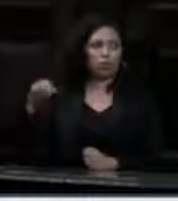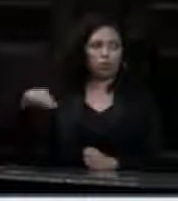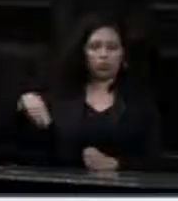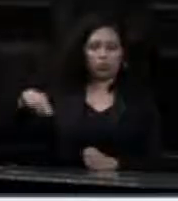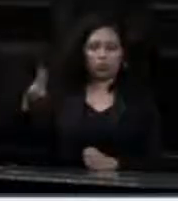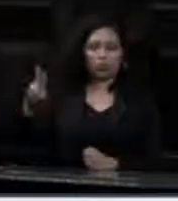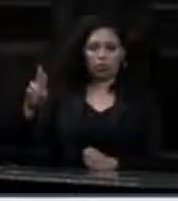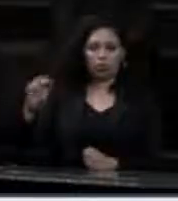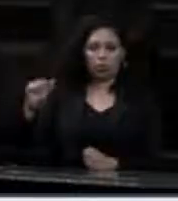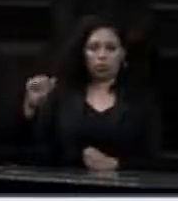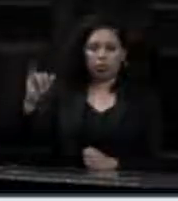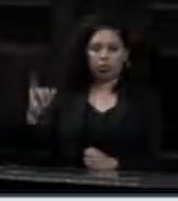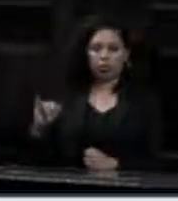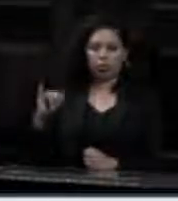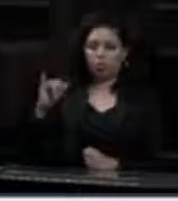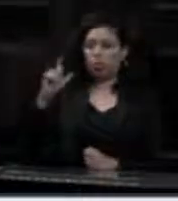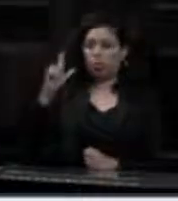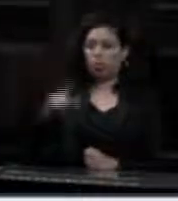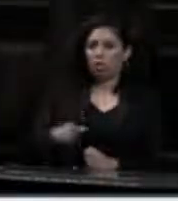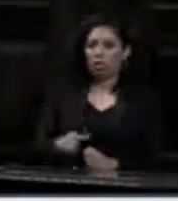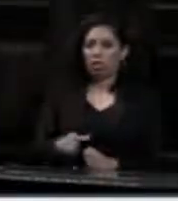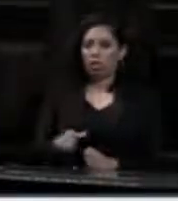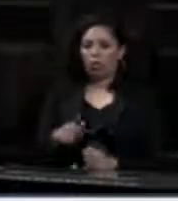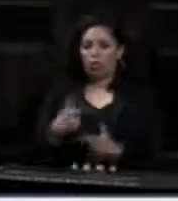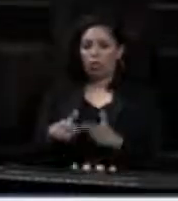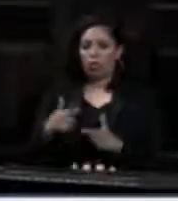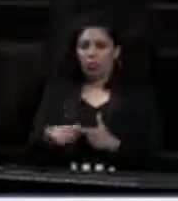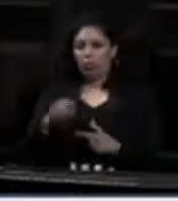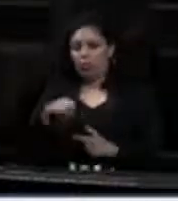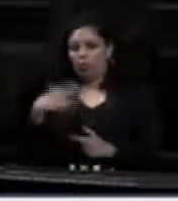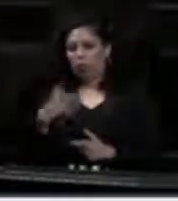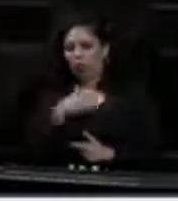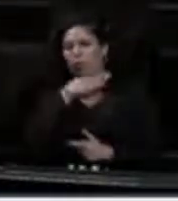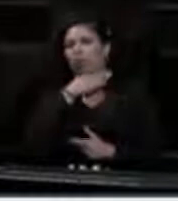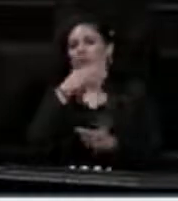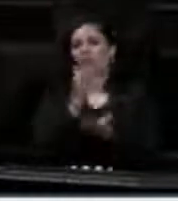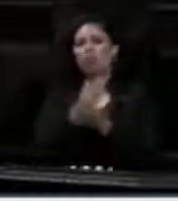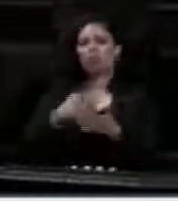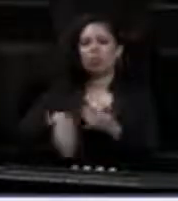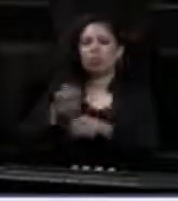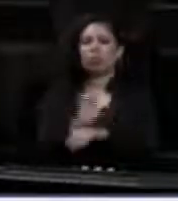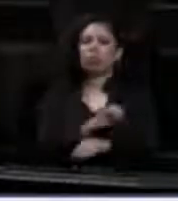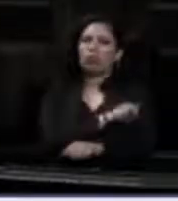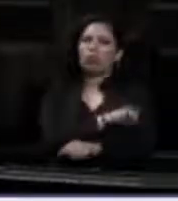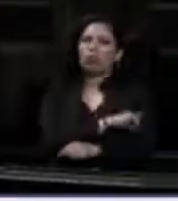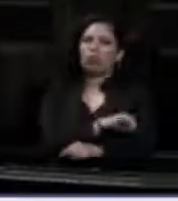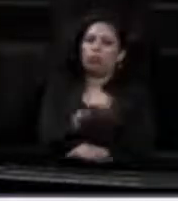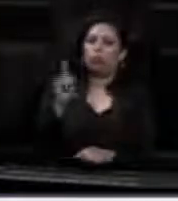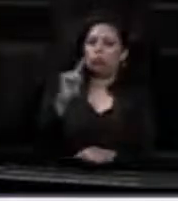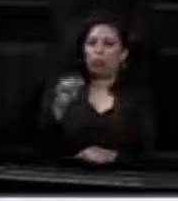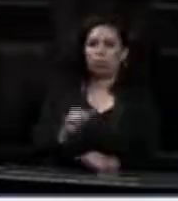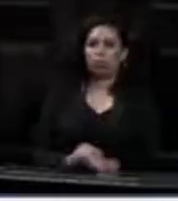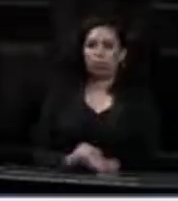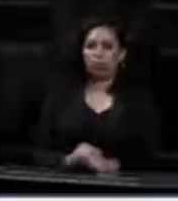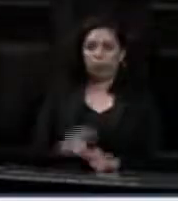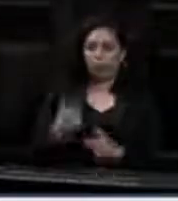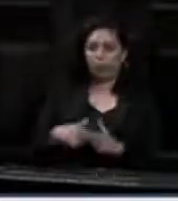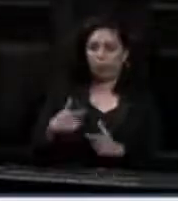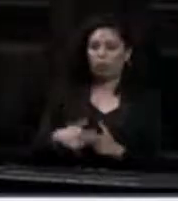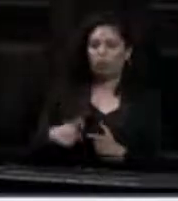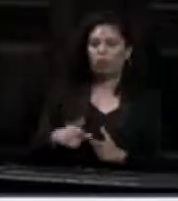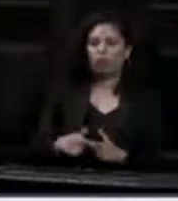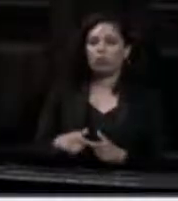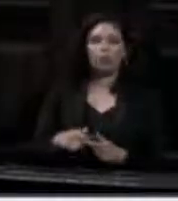o problema do Estado do Rio de Janeiro. A solução e o problema do Estado do Rio de Janeiro, uma enfrentando a outra, é quando